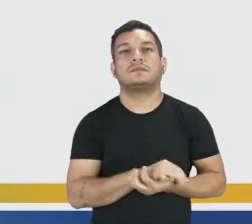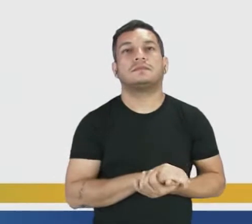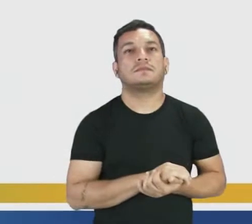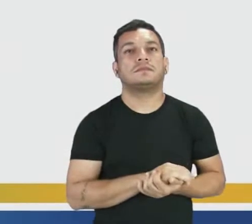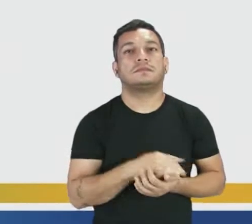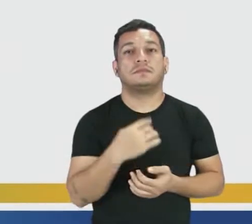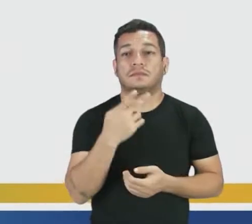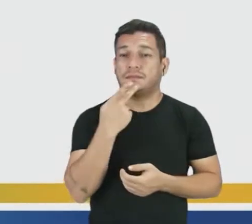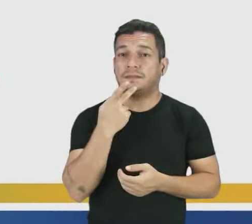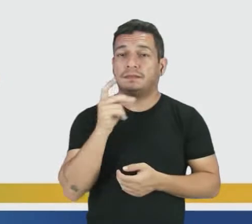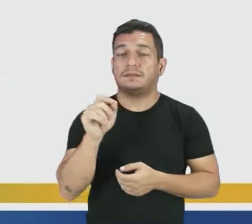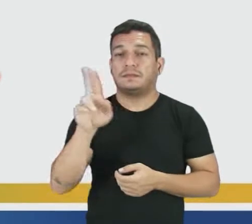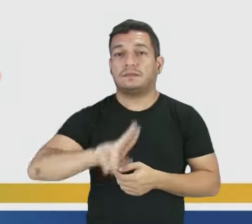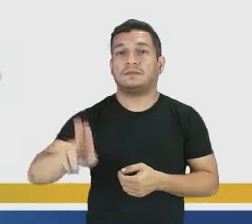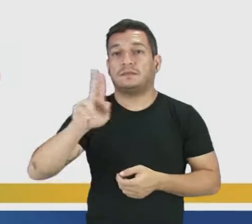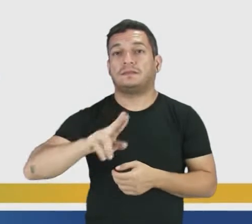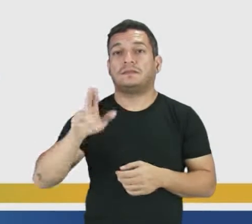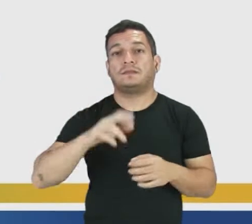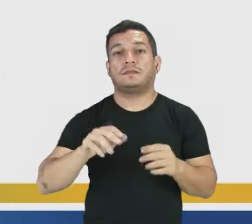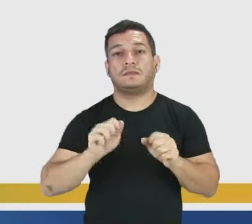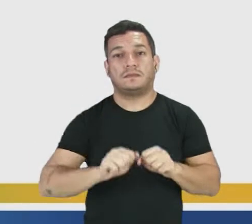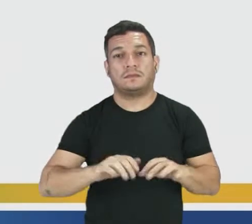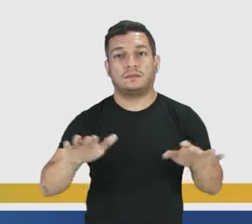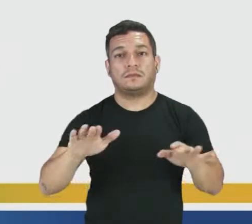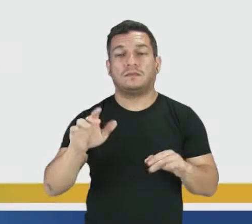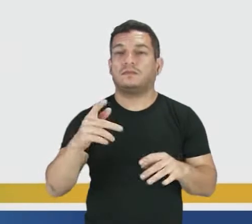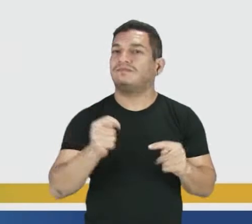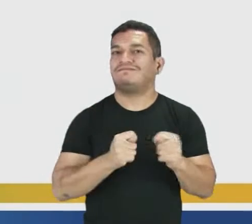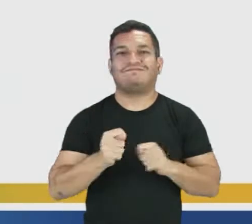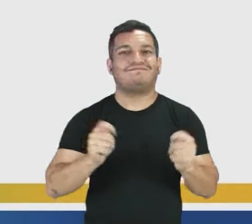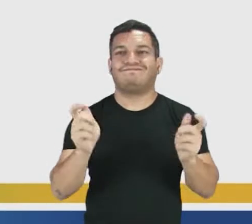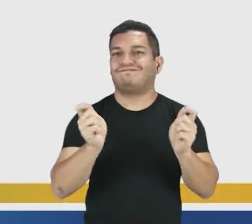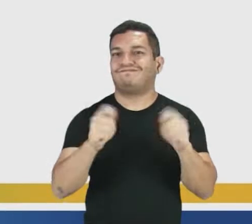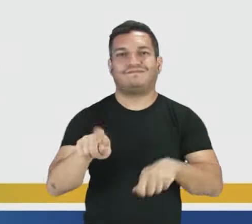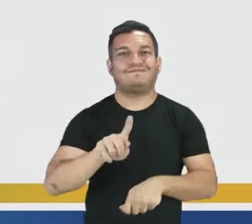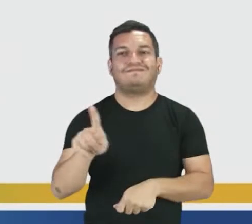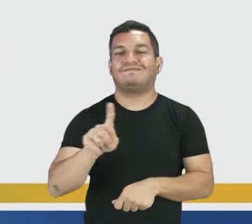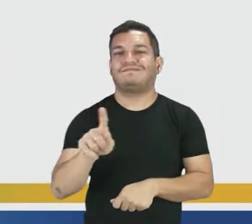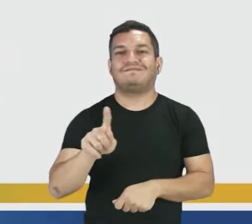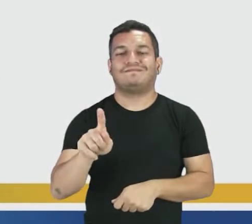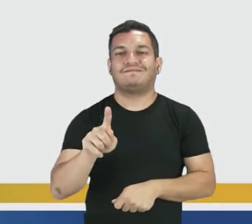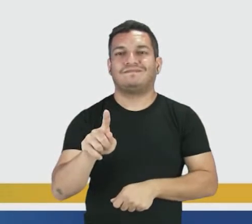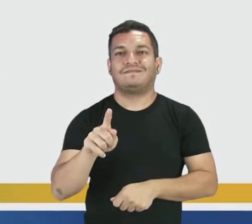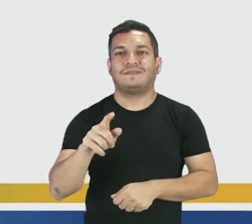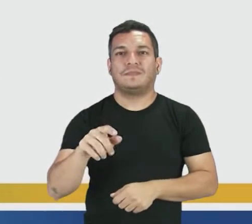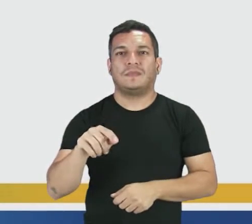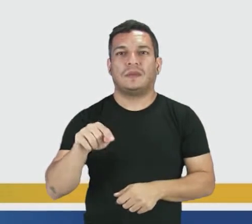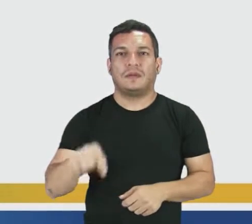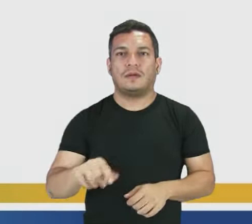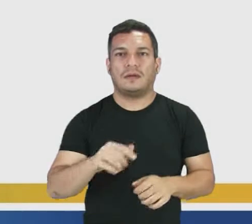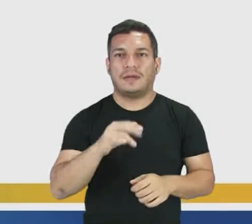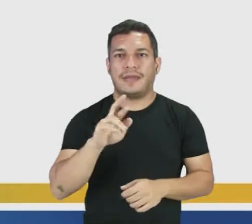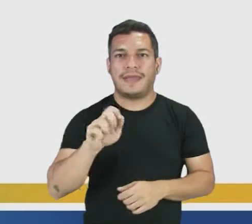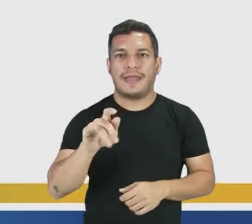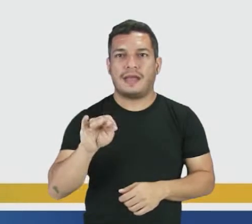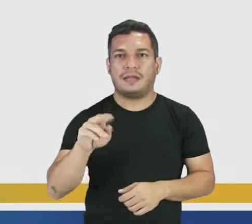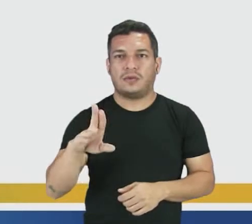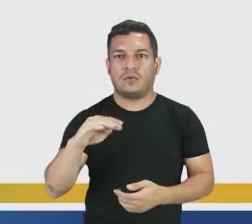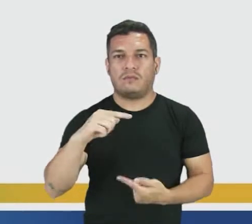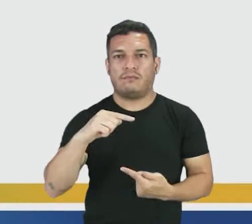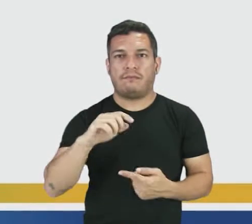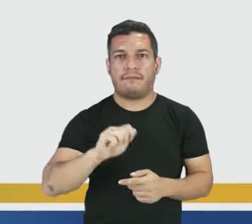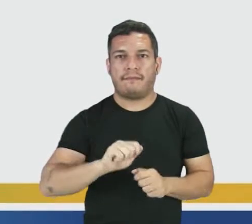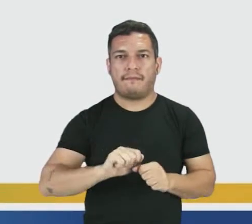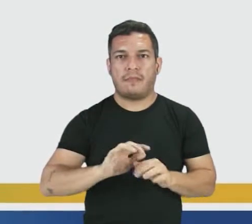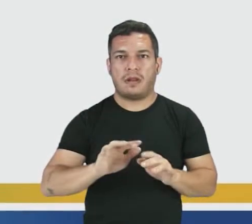Quando a gente fala de utilização para bombas, não dá para controlar. Tem o disparo do reator para disparar e